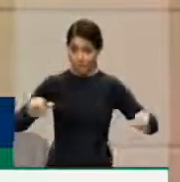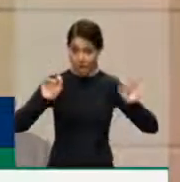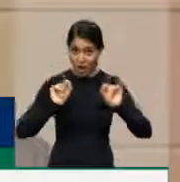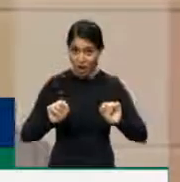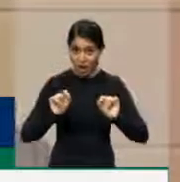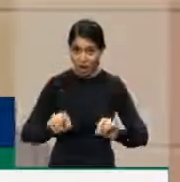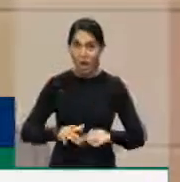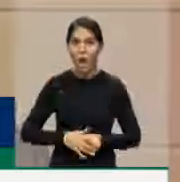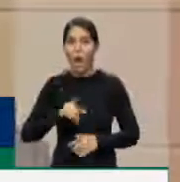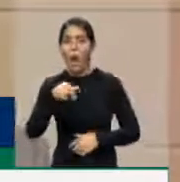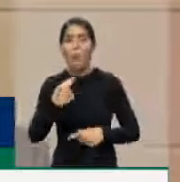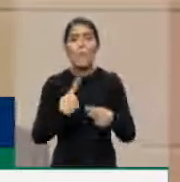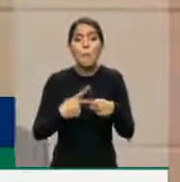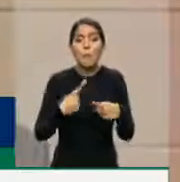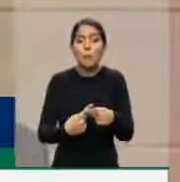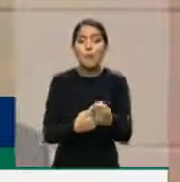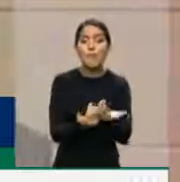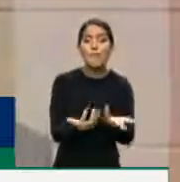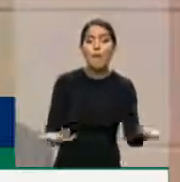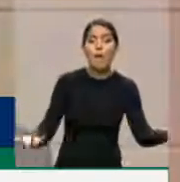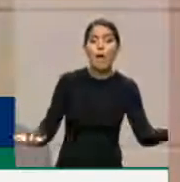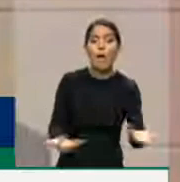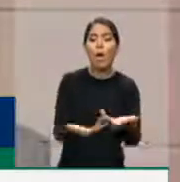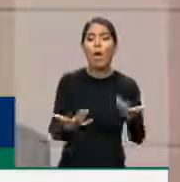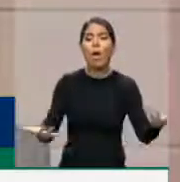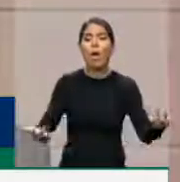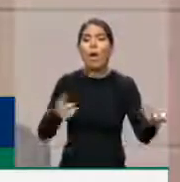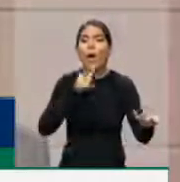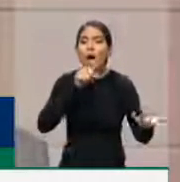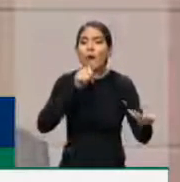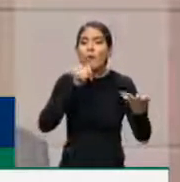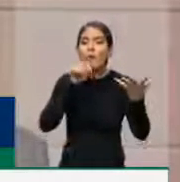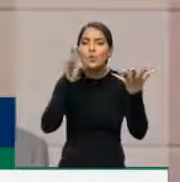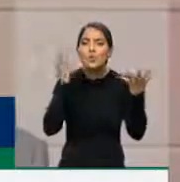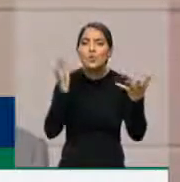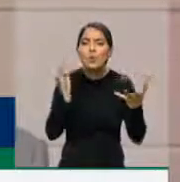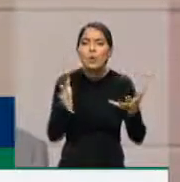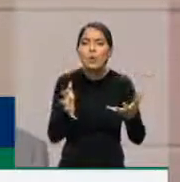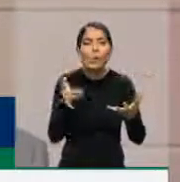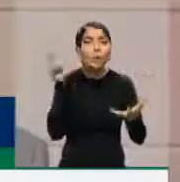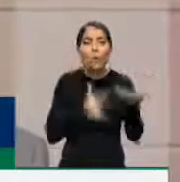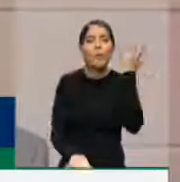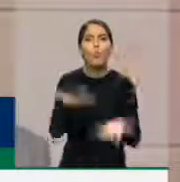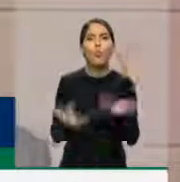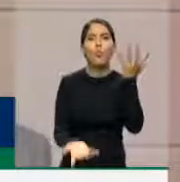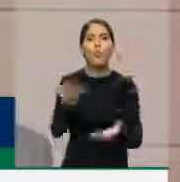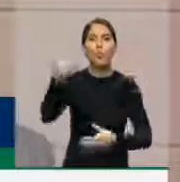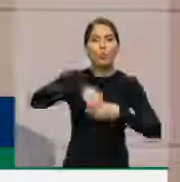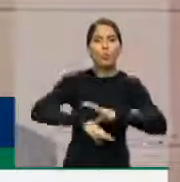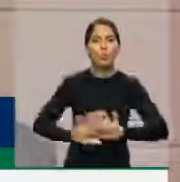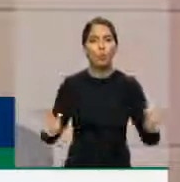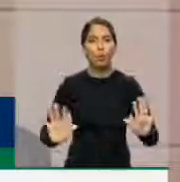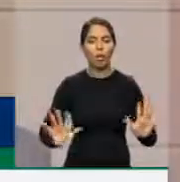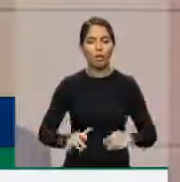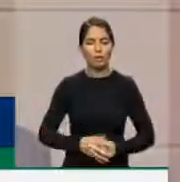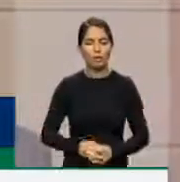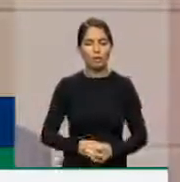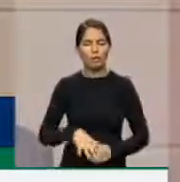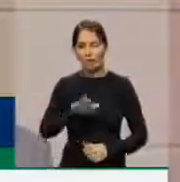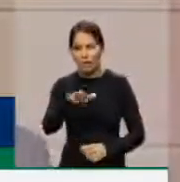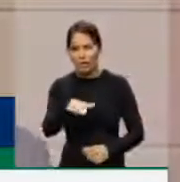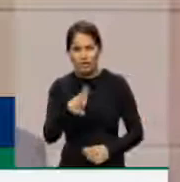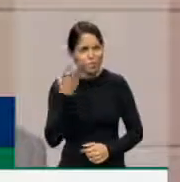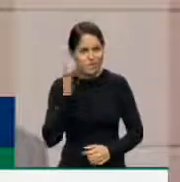propagação de fogo em seu interior. Será que ele não está vendo as imagens da Amazônia? Será que ele não sabe que o que queima é o que